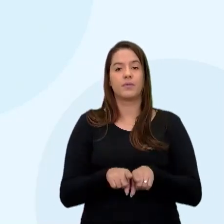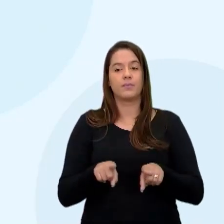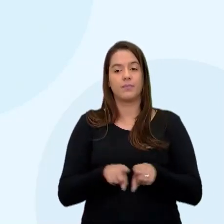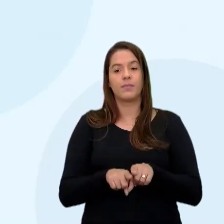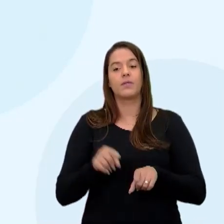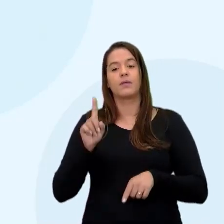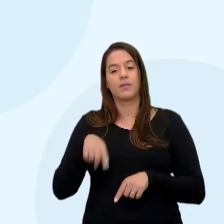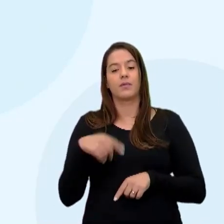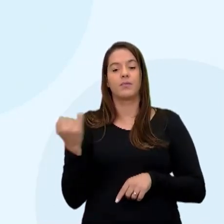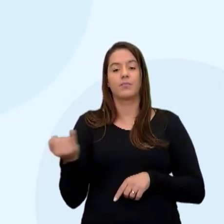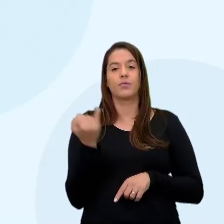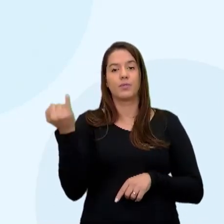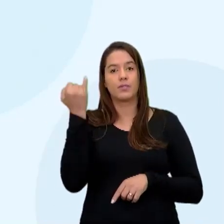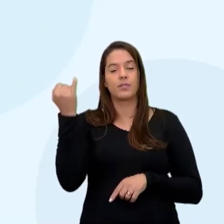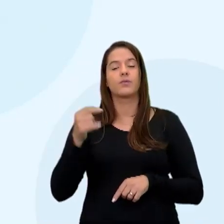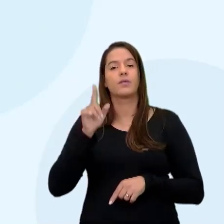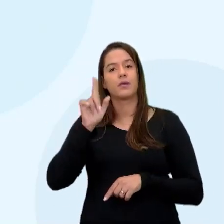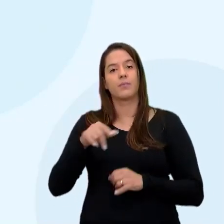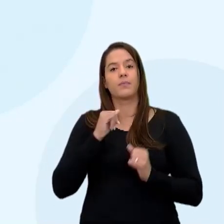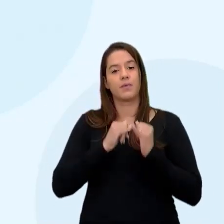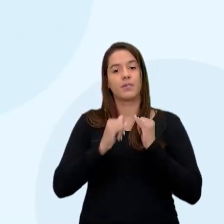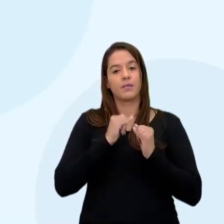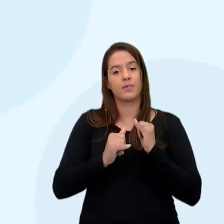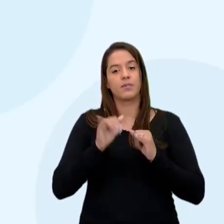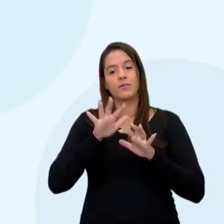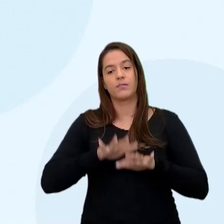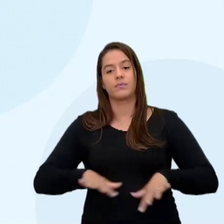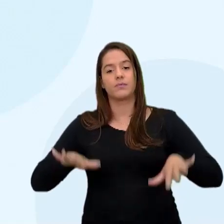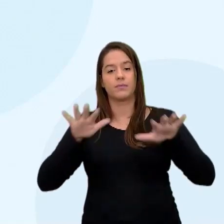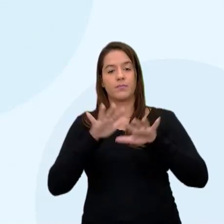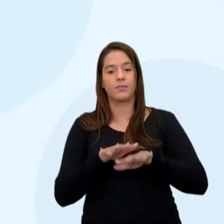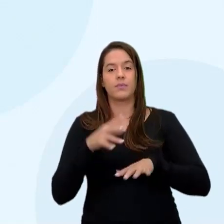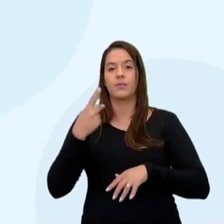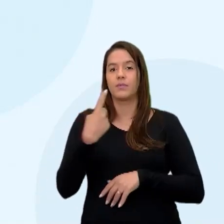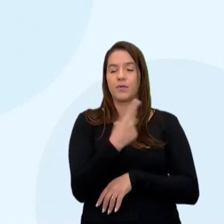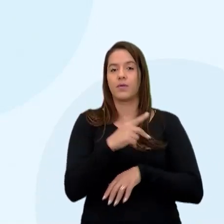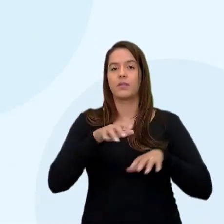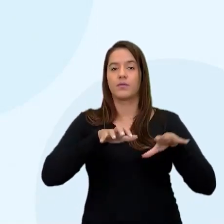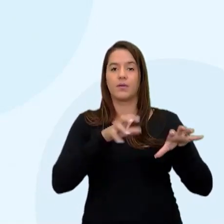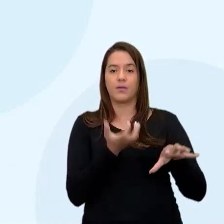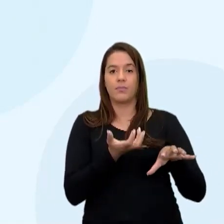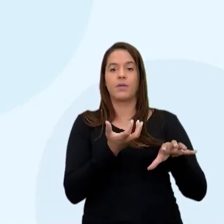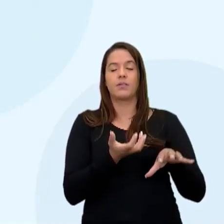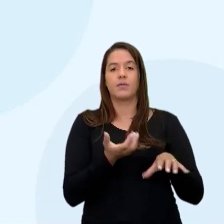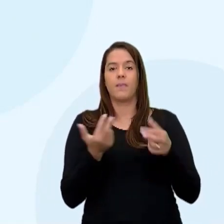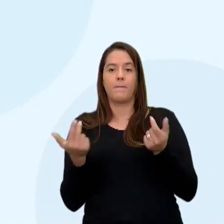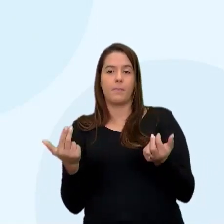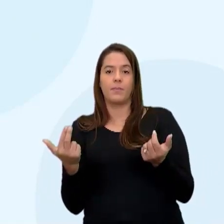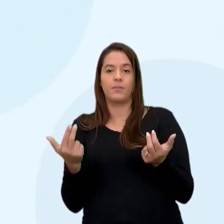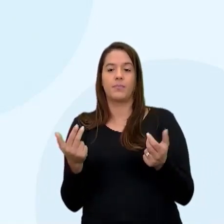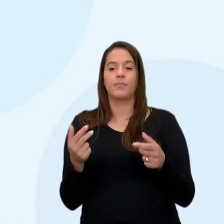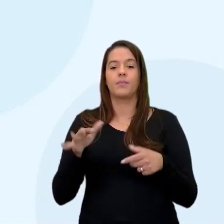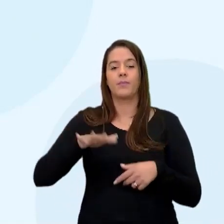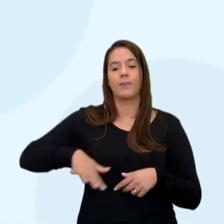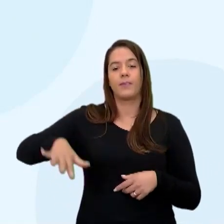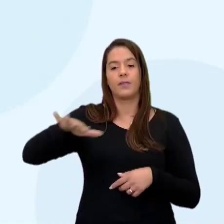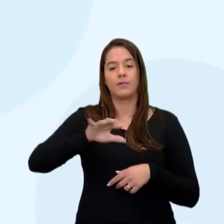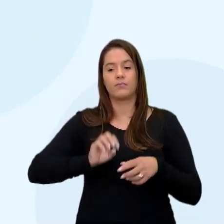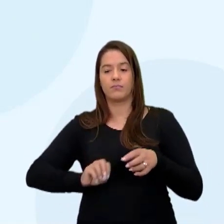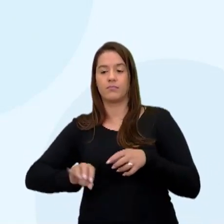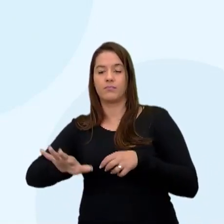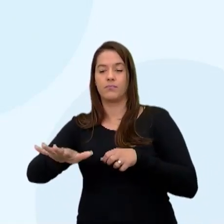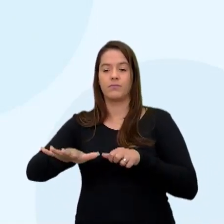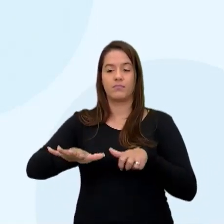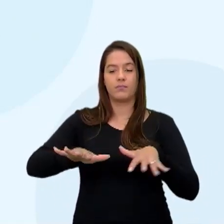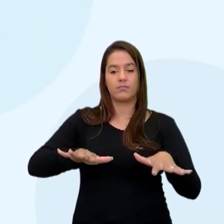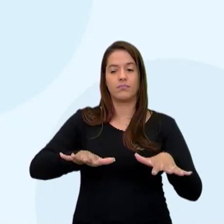Então ela tem as mesmas características de metrópole nacional que Brasília, né? Estamos aí vendo as suas regiões de influências, né?